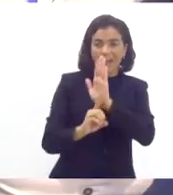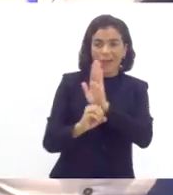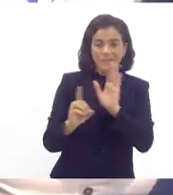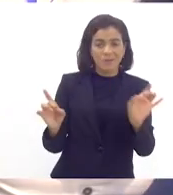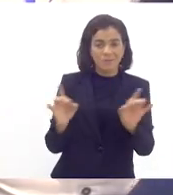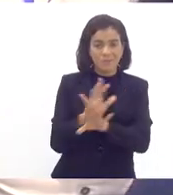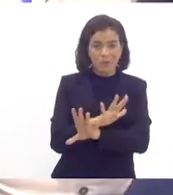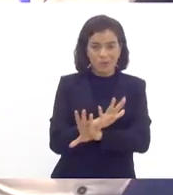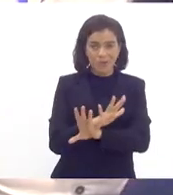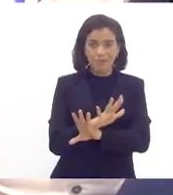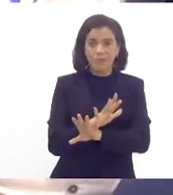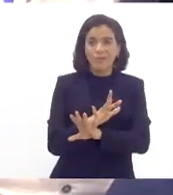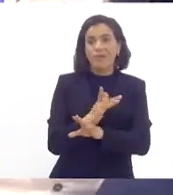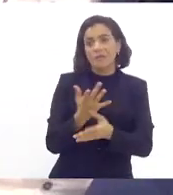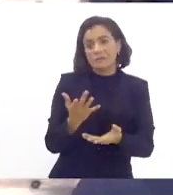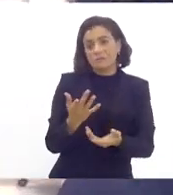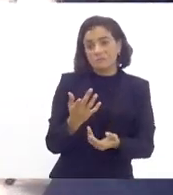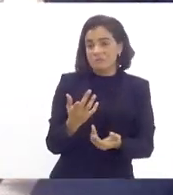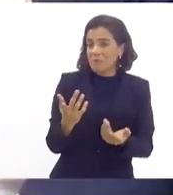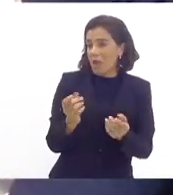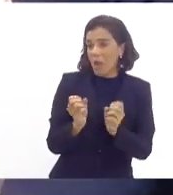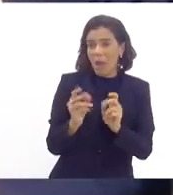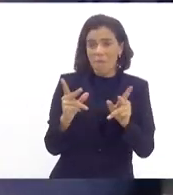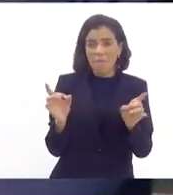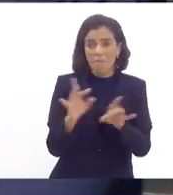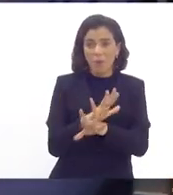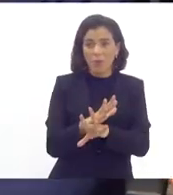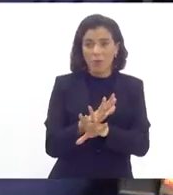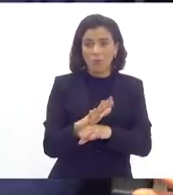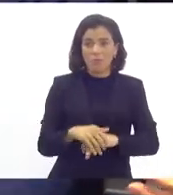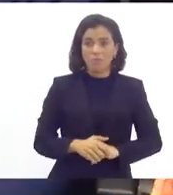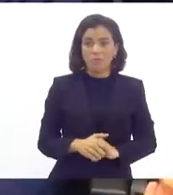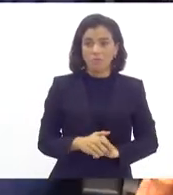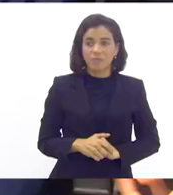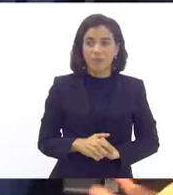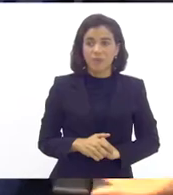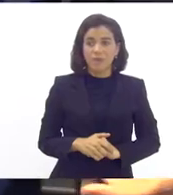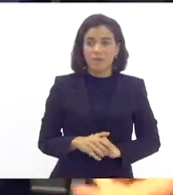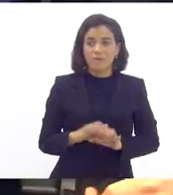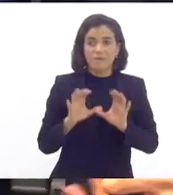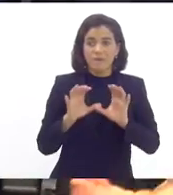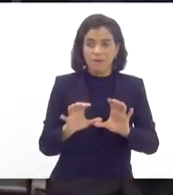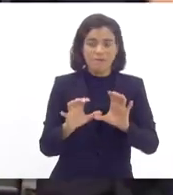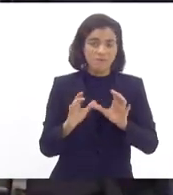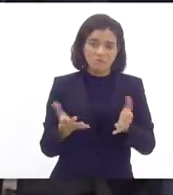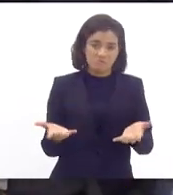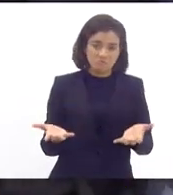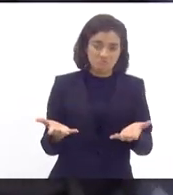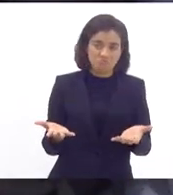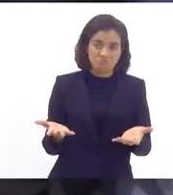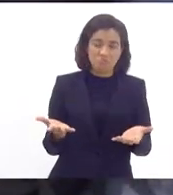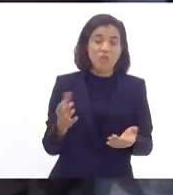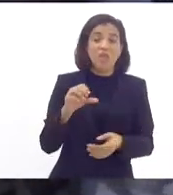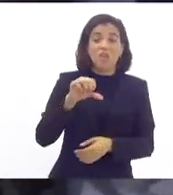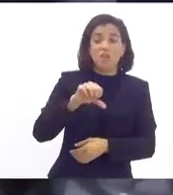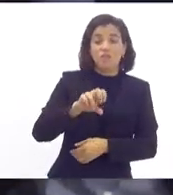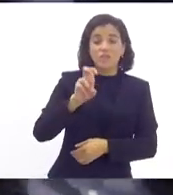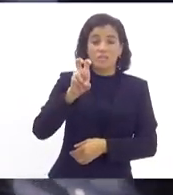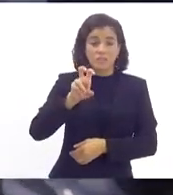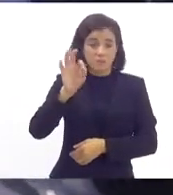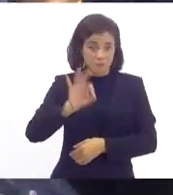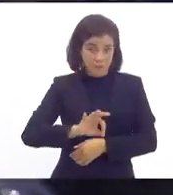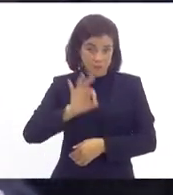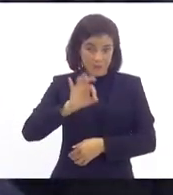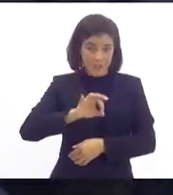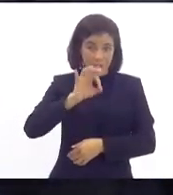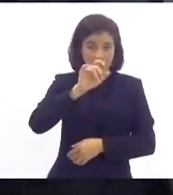tiver registrado de venda e compra estiver certo, acabou, não tem mais obrigação nenhuma. É isso. Eu diria que para 95% dos contribuintes